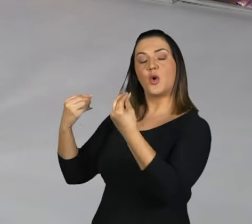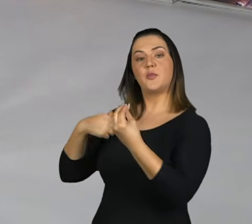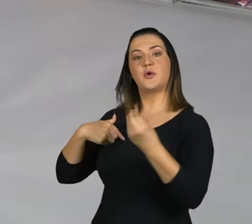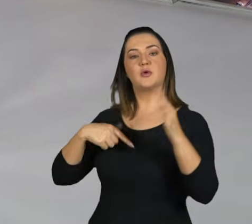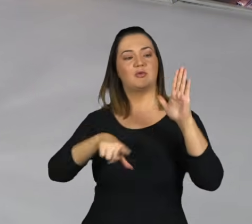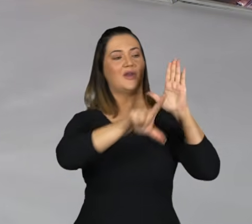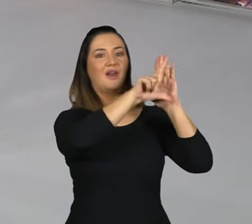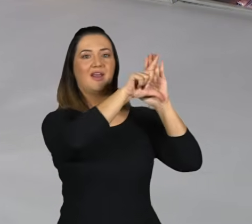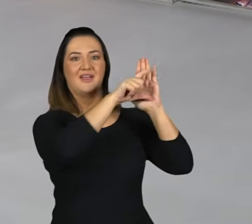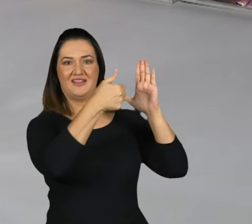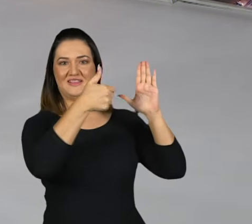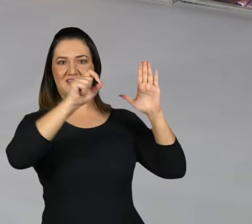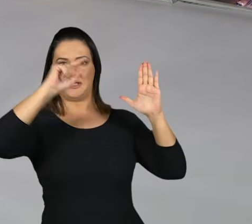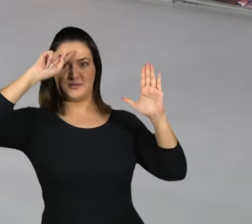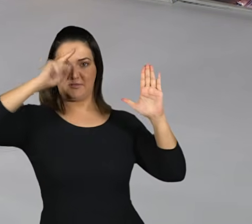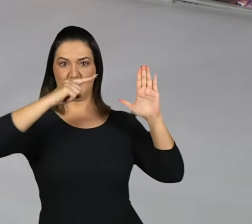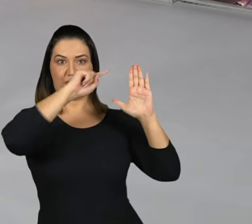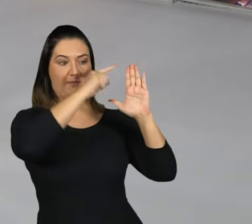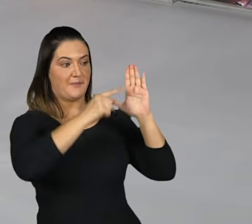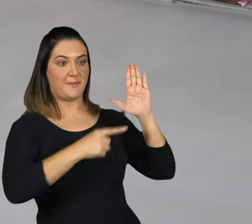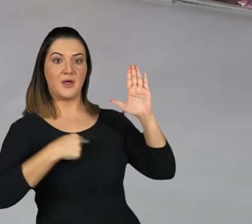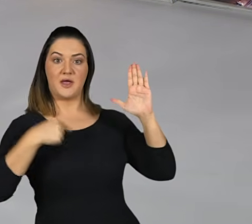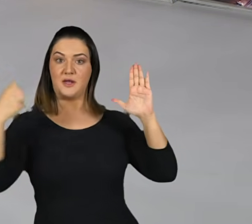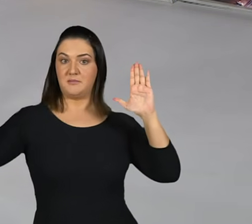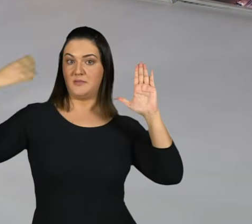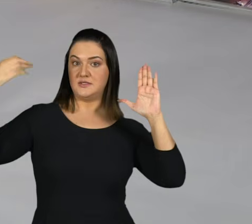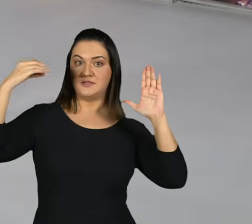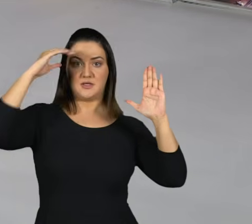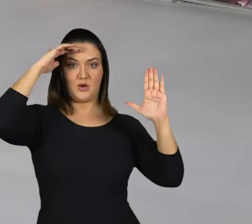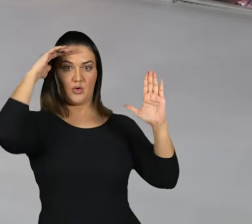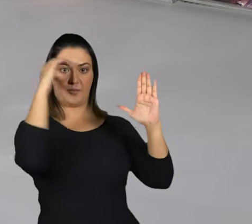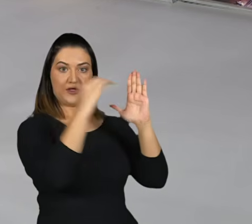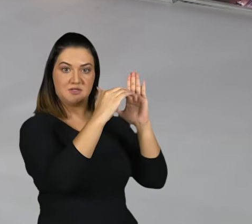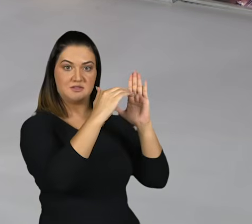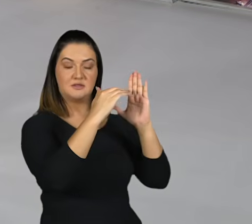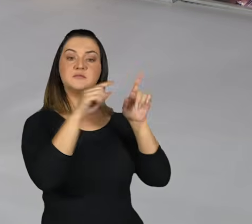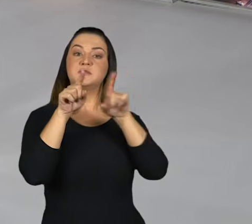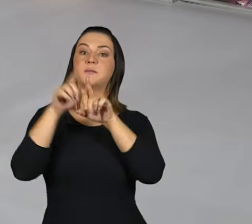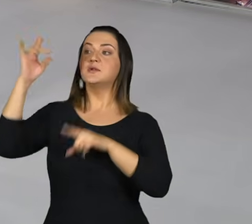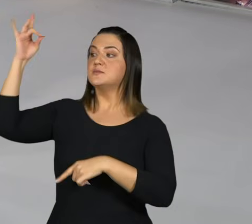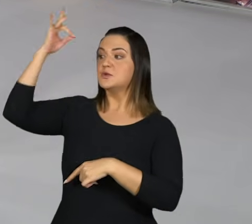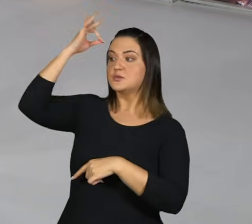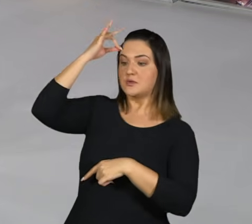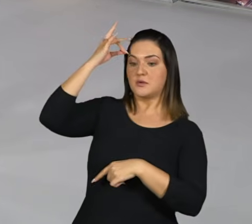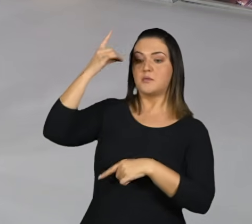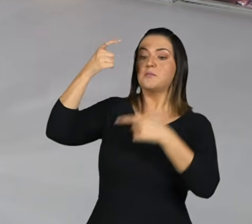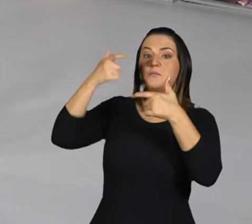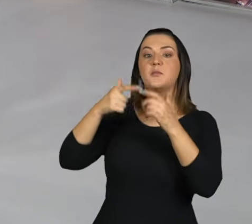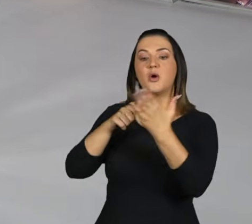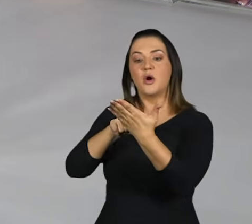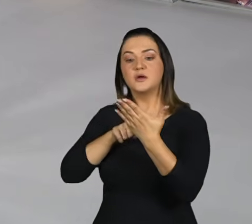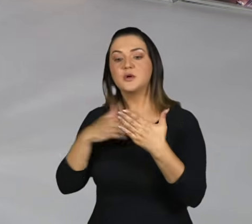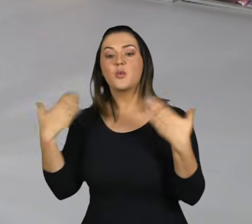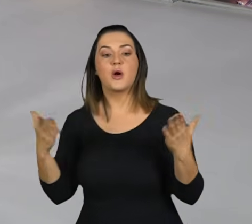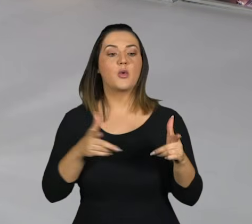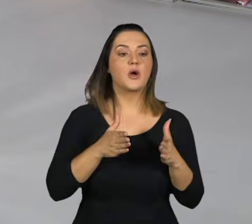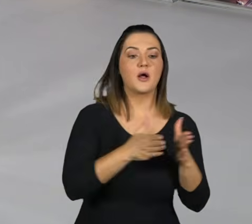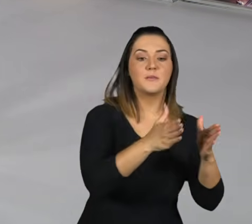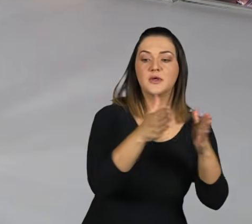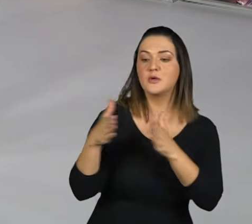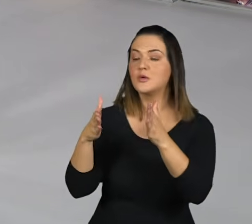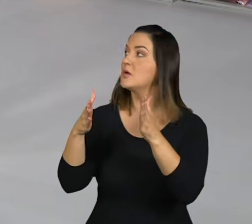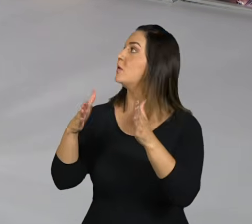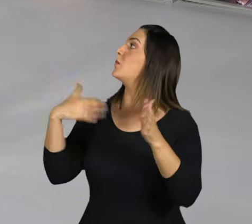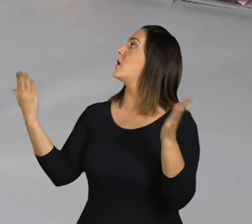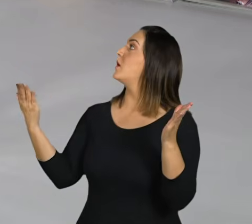mandamentos, direciona você, inspira, mostra o caminho e te dá forças para seguir no caminho e obedecer o nosso